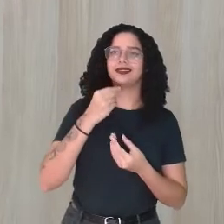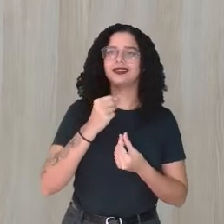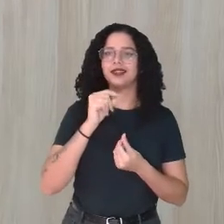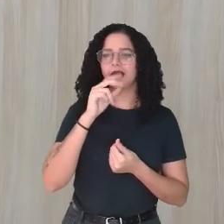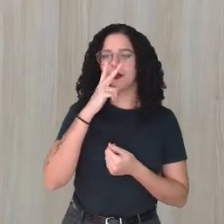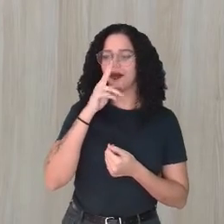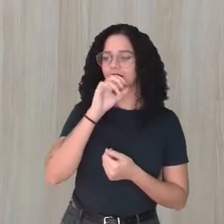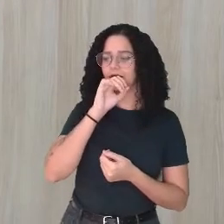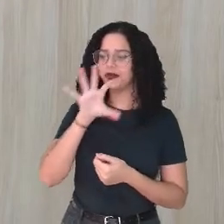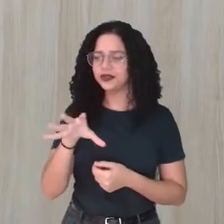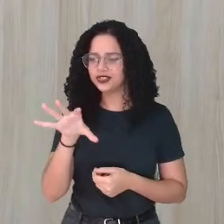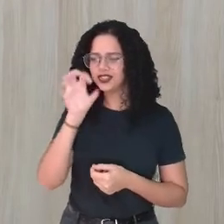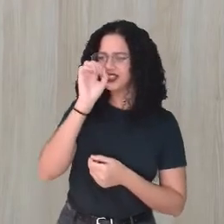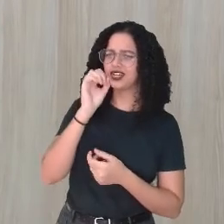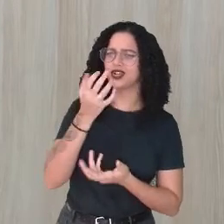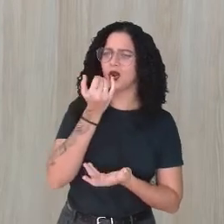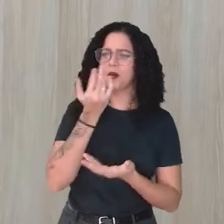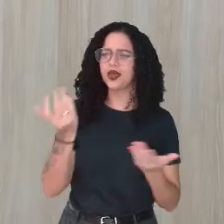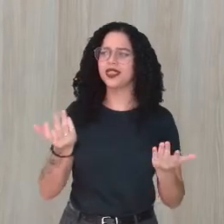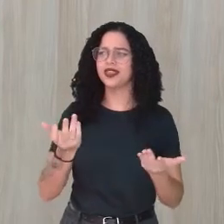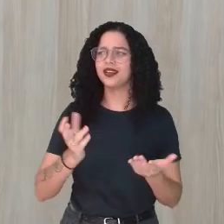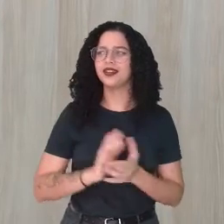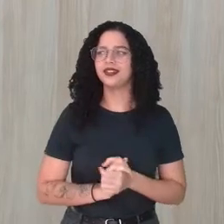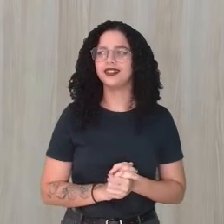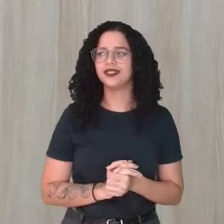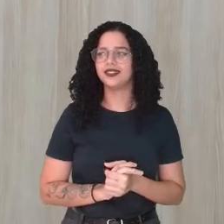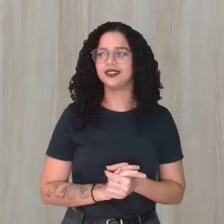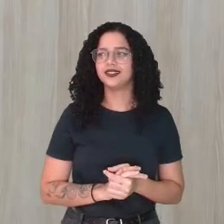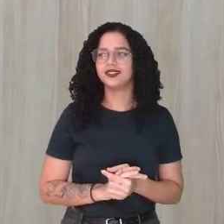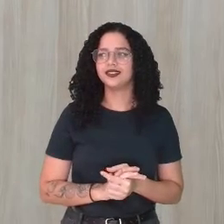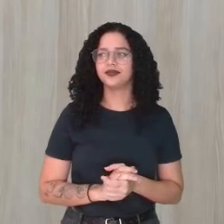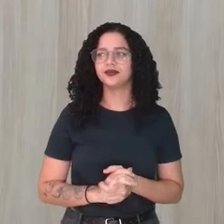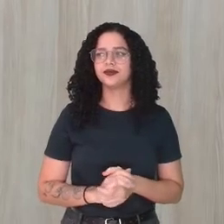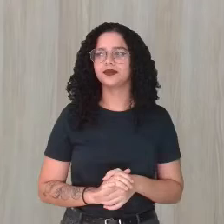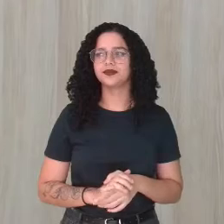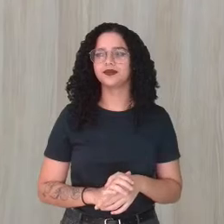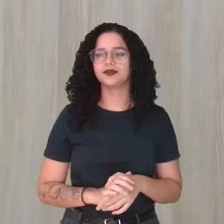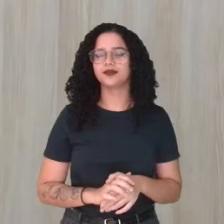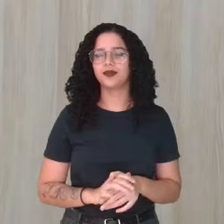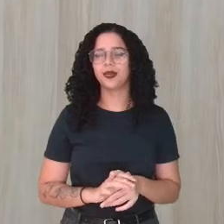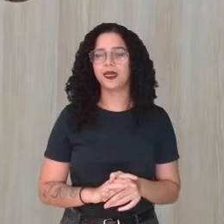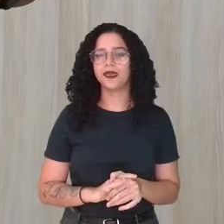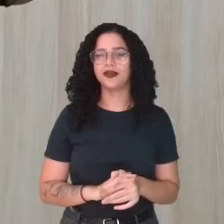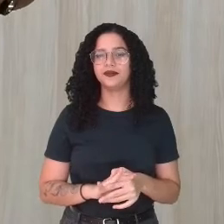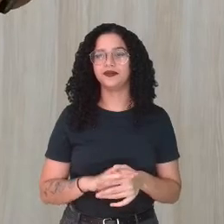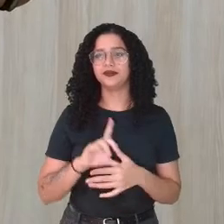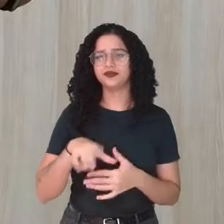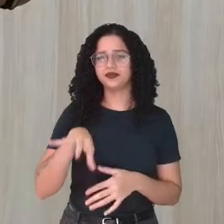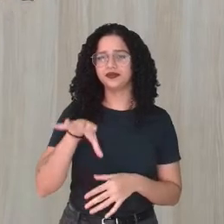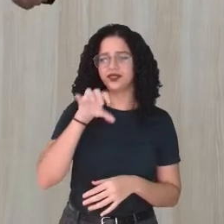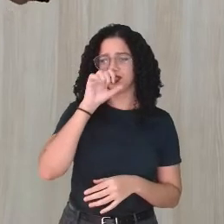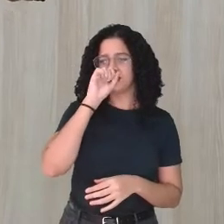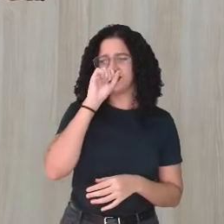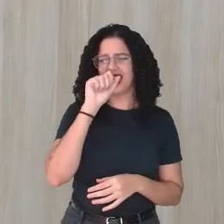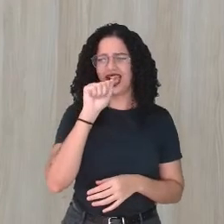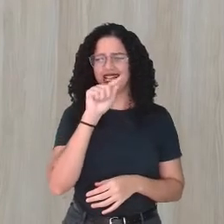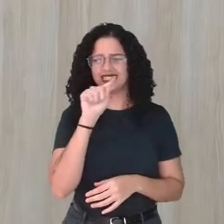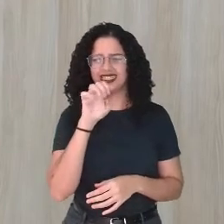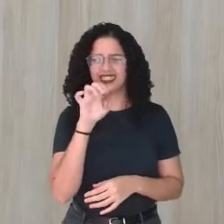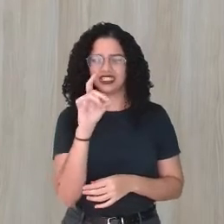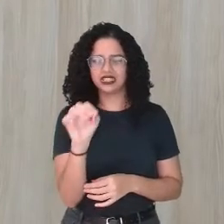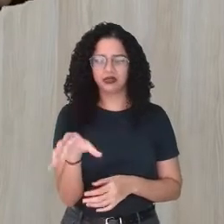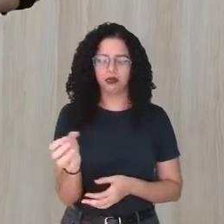mas se for logo, se não fosse passar um tempo, é aquele cheiro azedo. Por